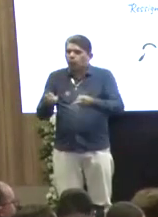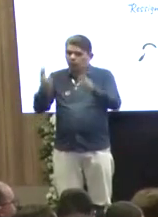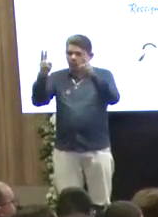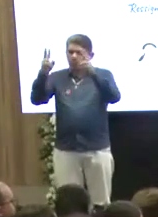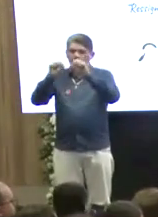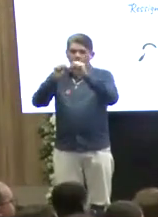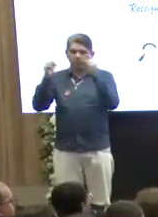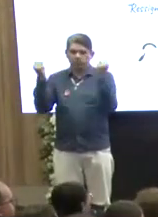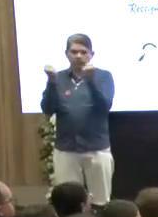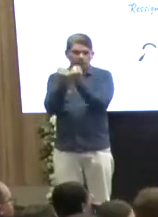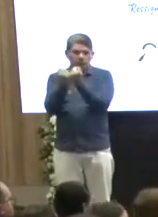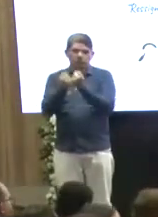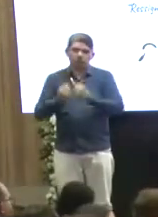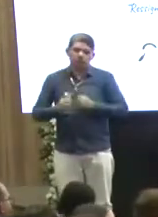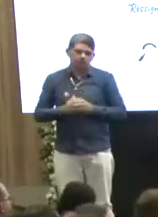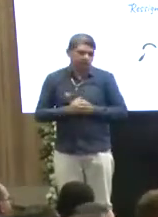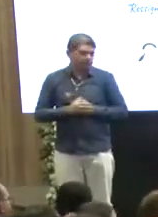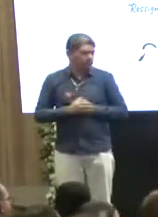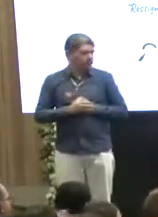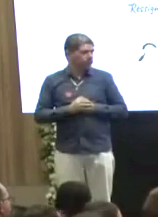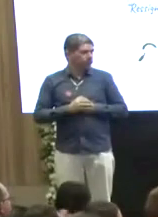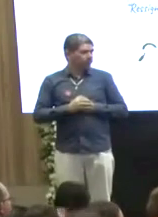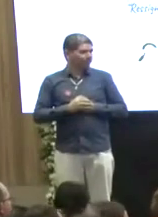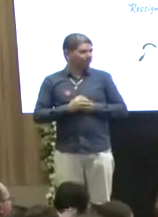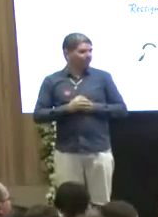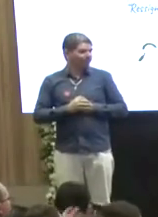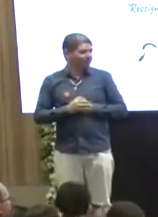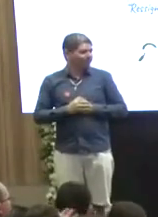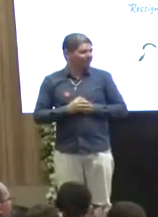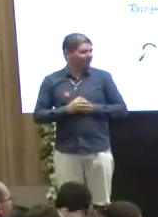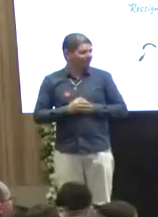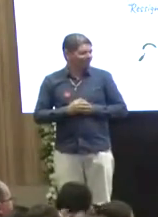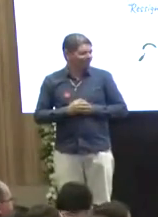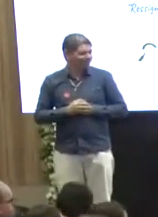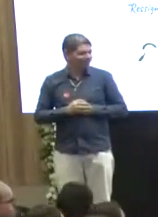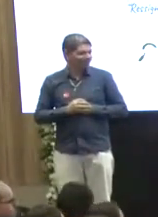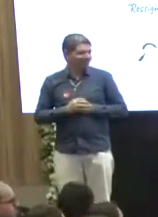A Invenção da Ideologia de Gênero, um projeto reacionário de poder, pela editora Letras Livres.